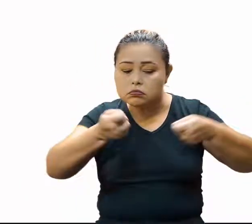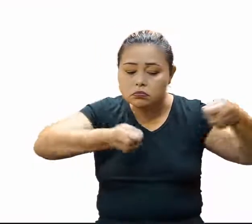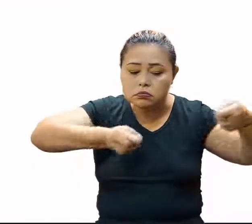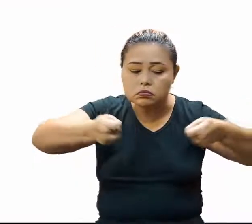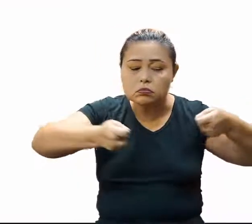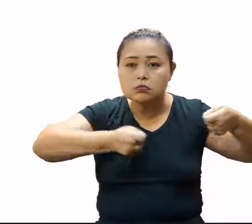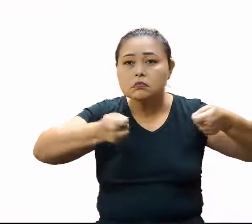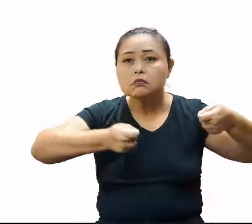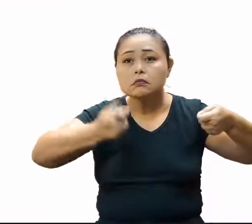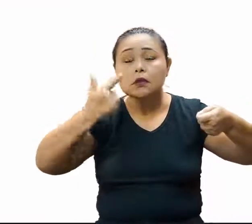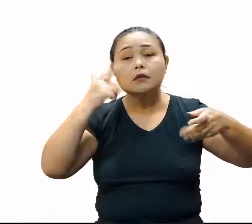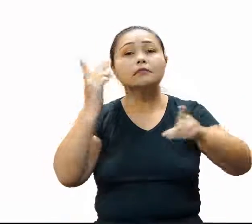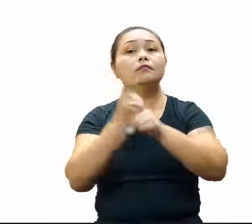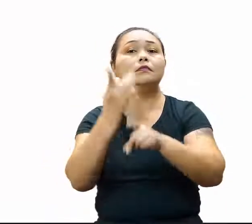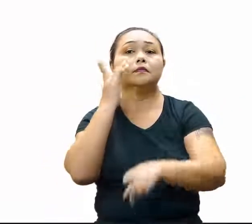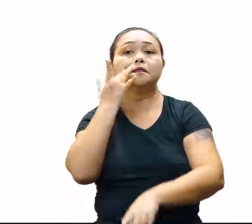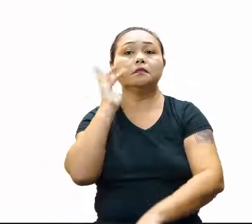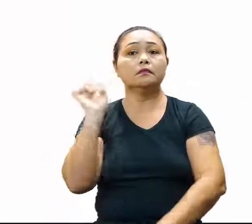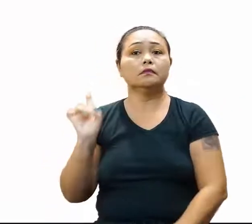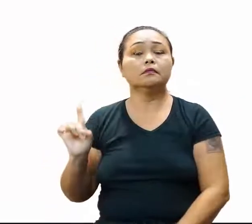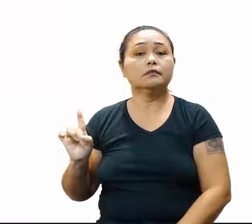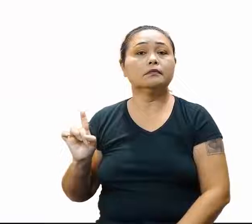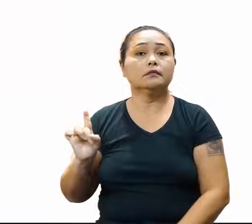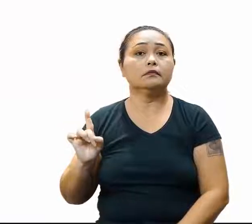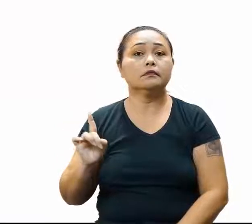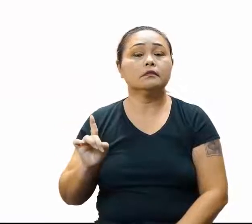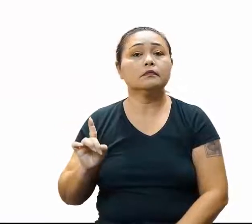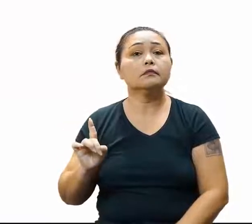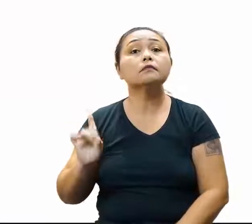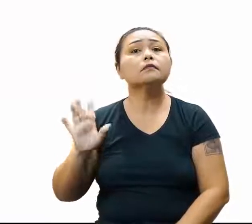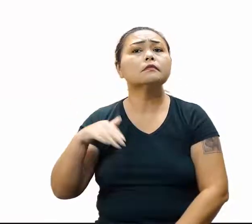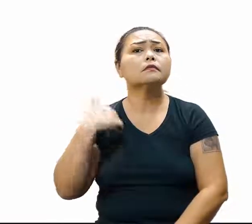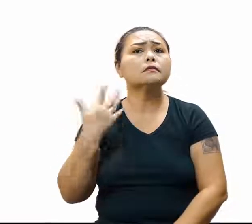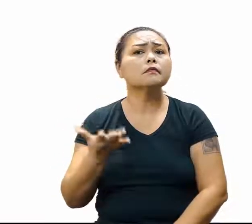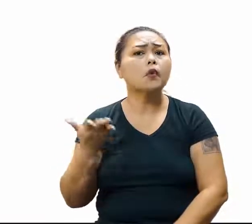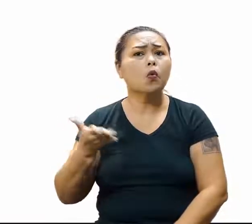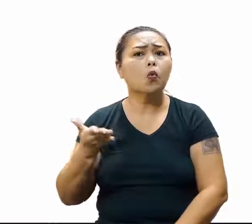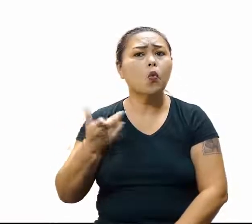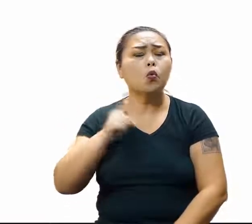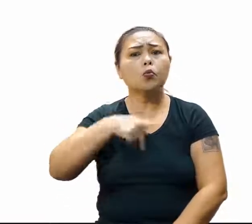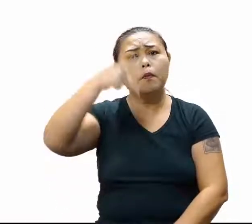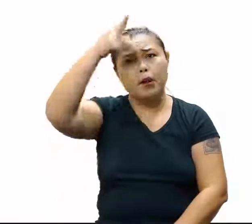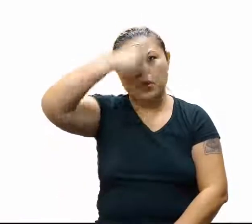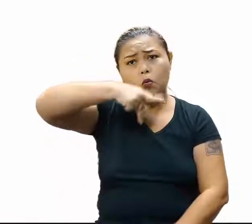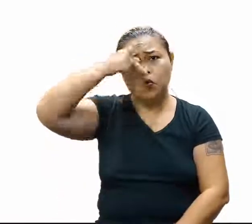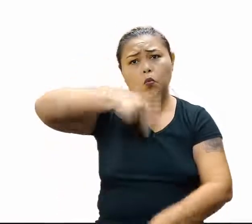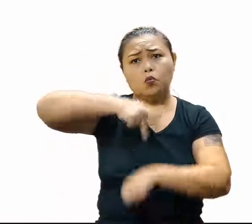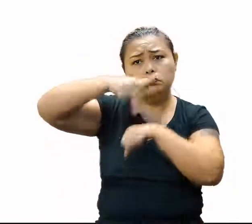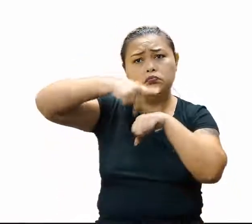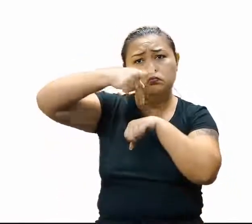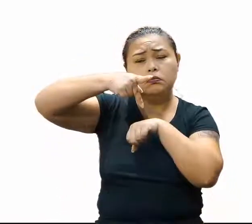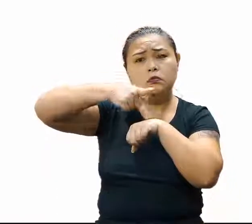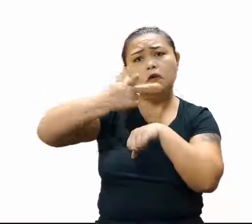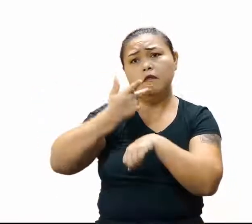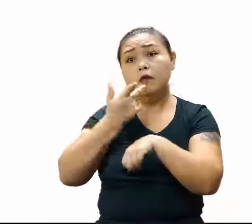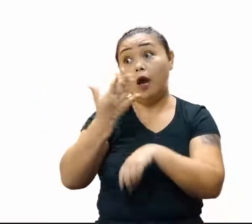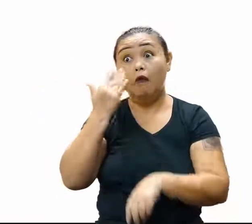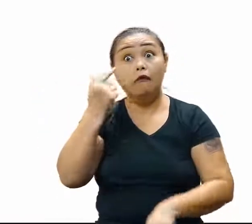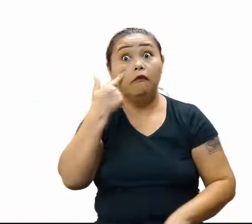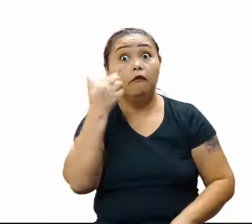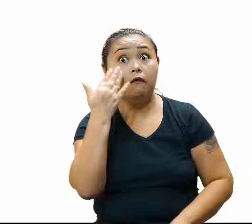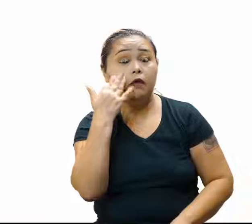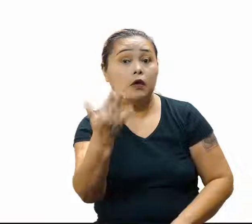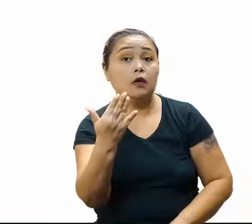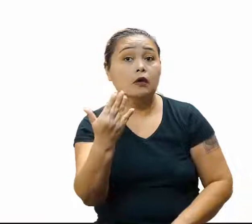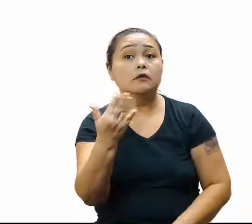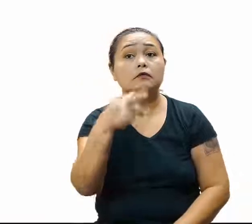Ok? Então, nossa, você imagina, hoje lá no Peru, eu falo porque eu vi, lá no Peru